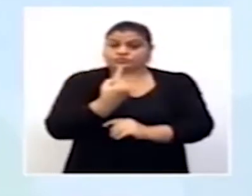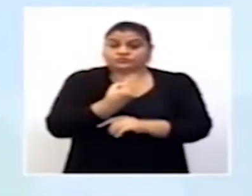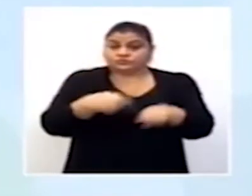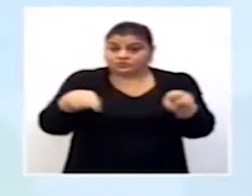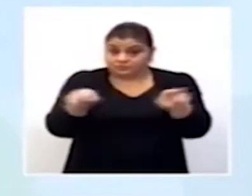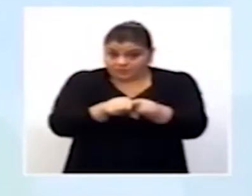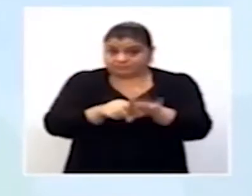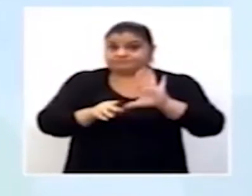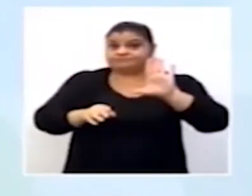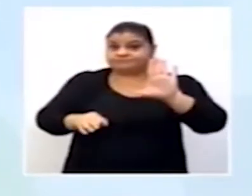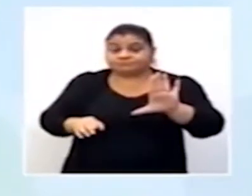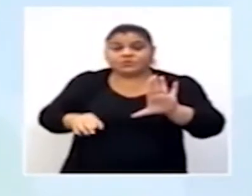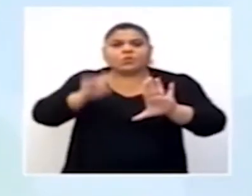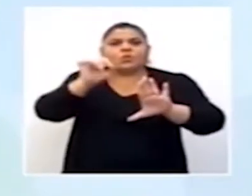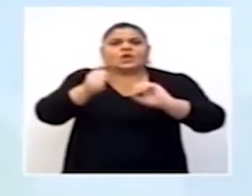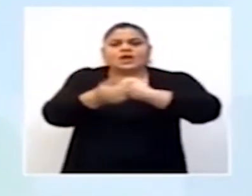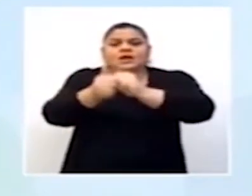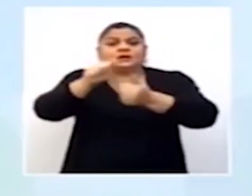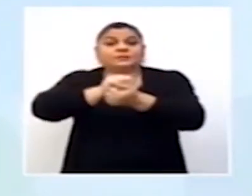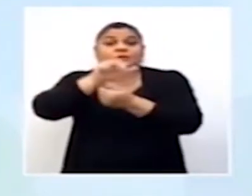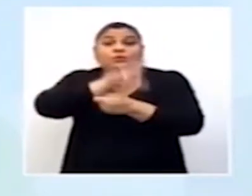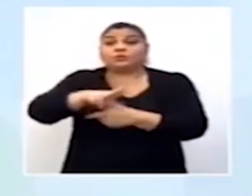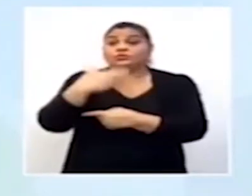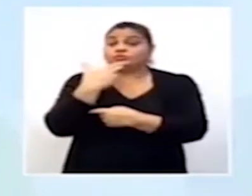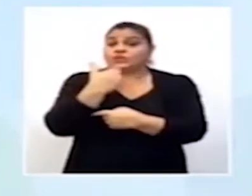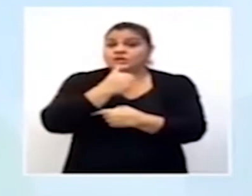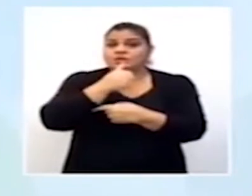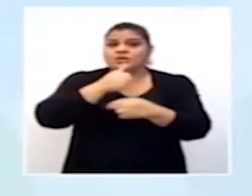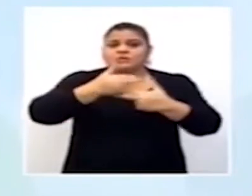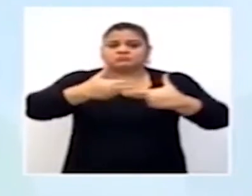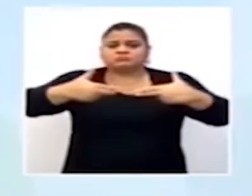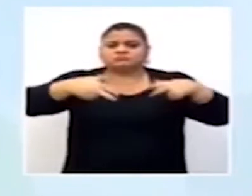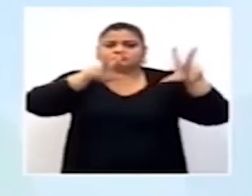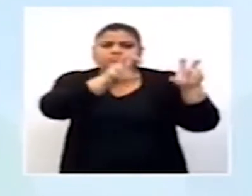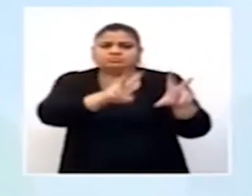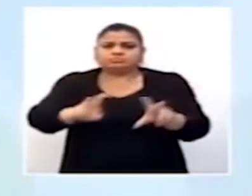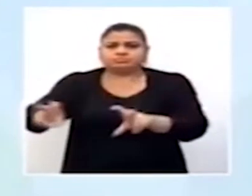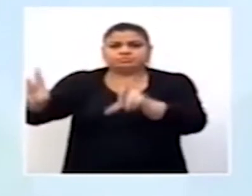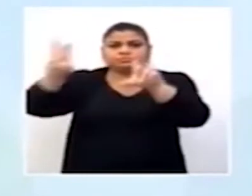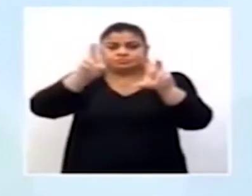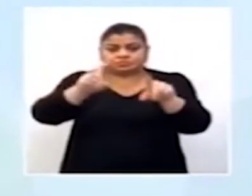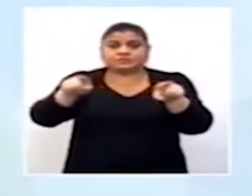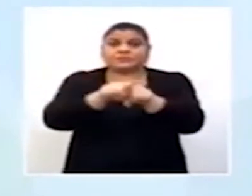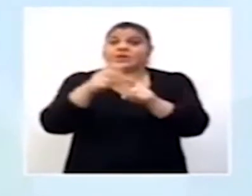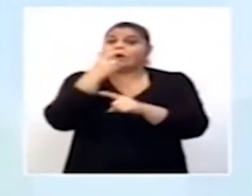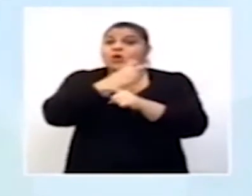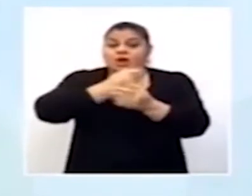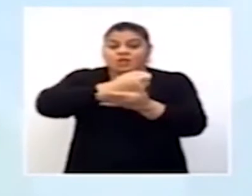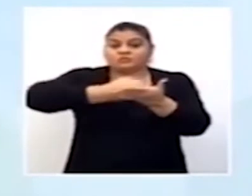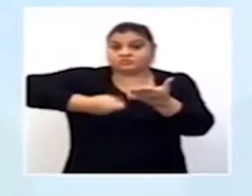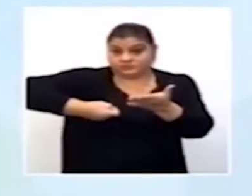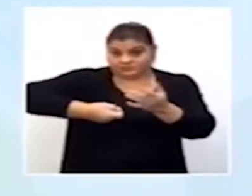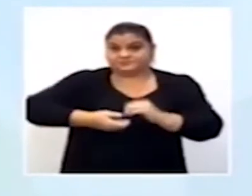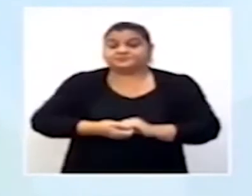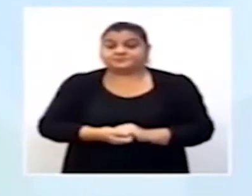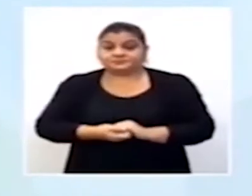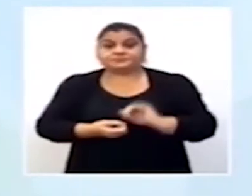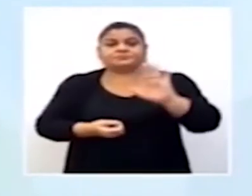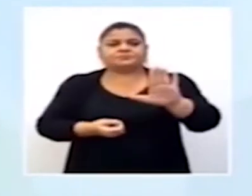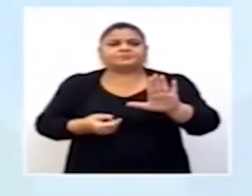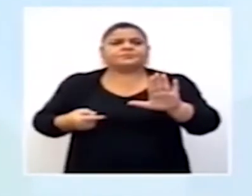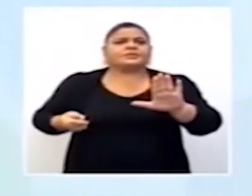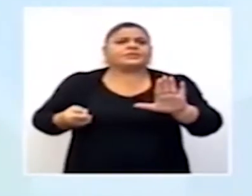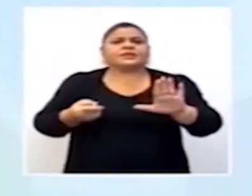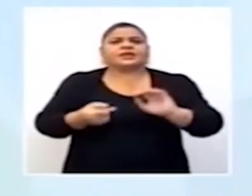e trata-se também de adequar o uso da língua as diversas situações e aos gêneros textuais orais e escritos gente